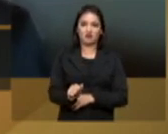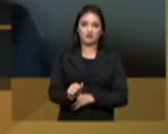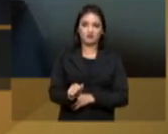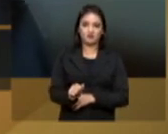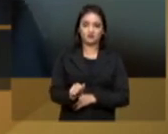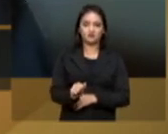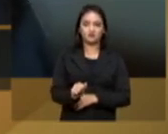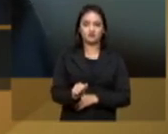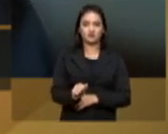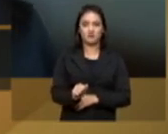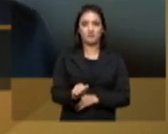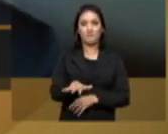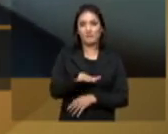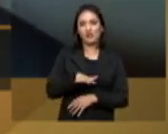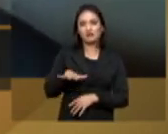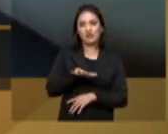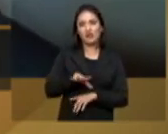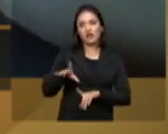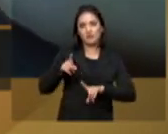clínicas.